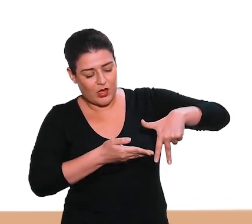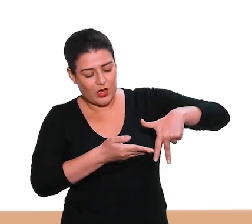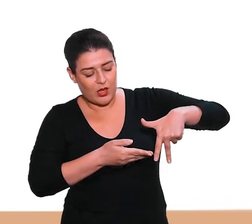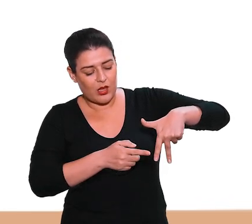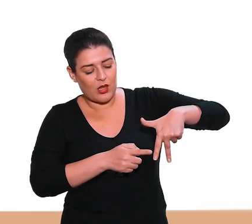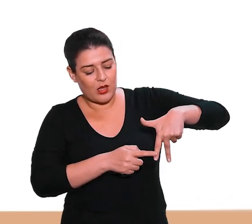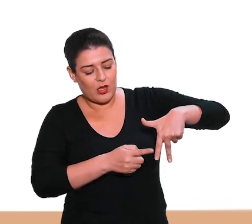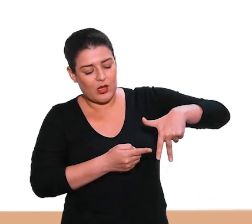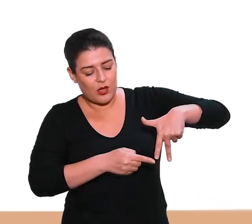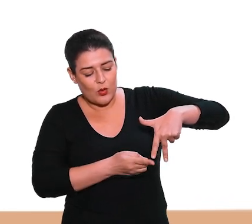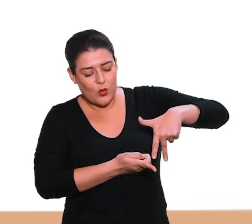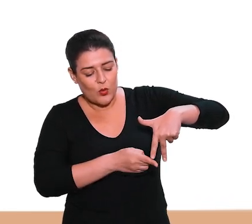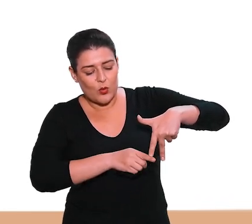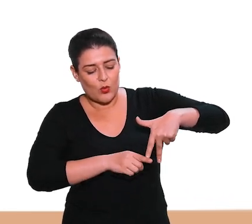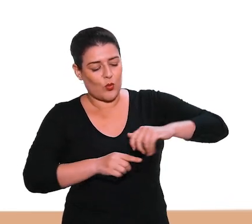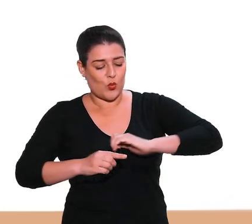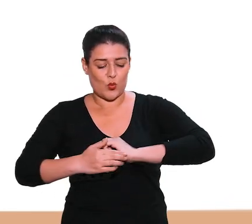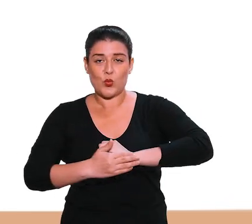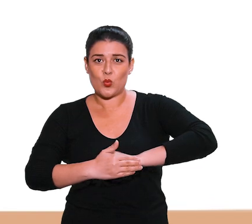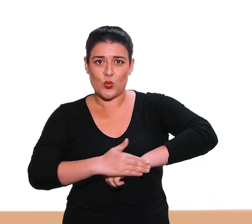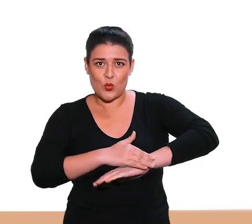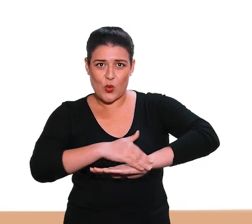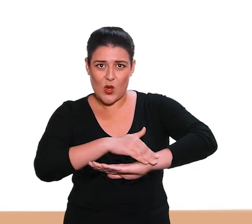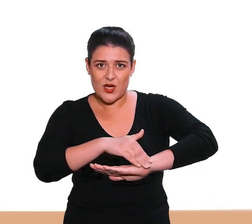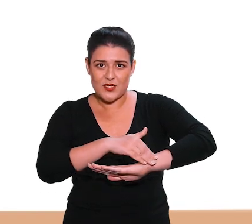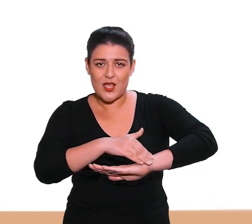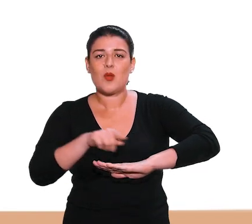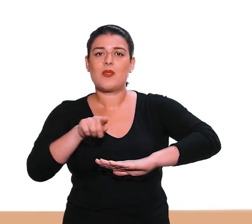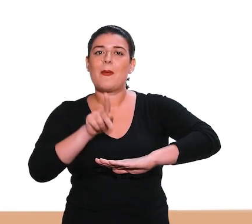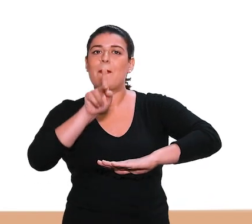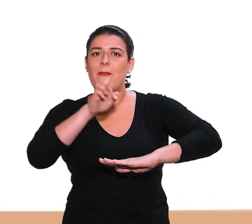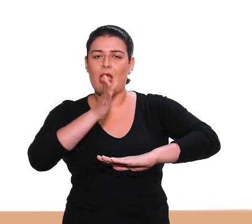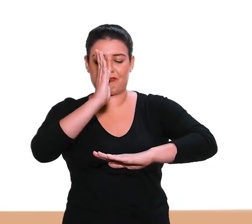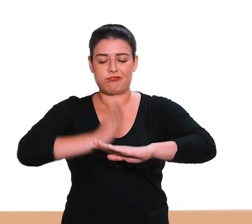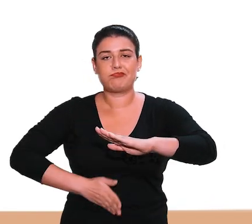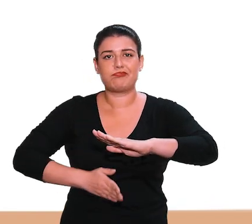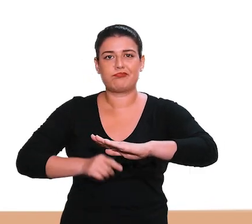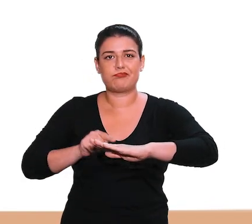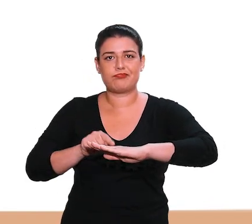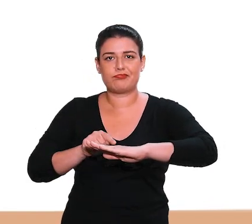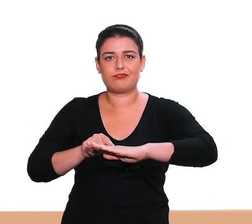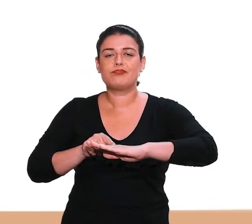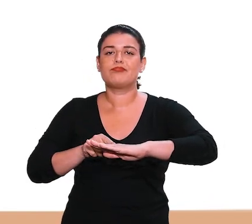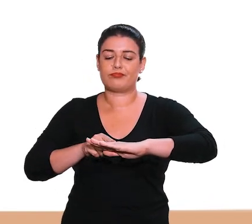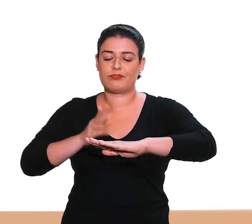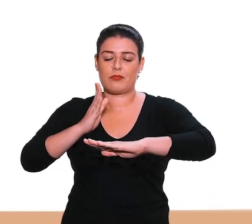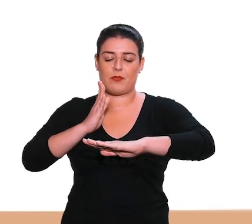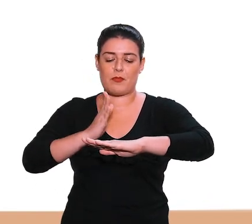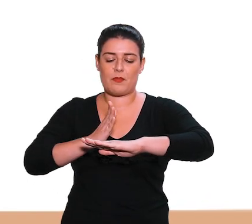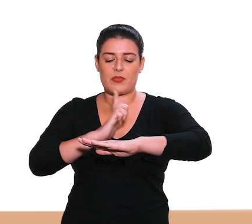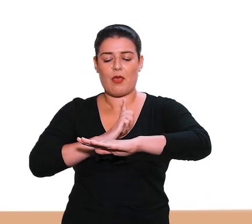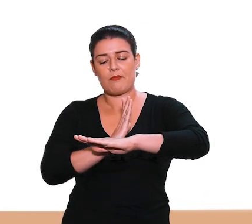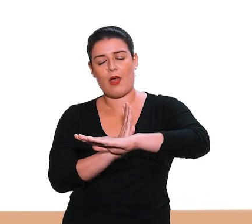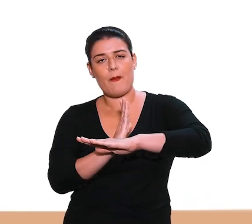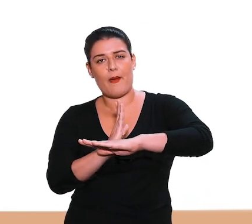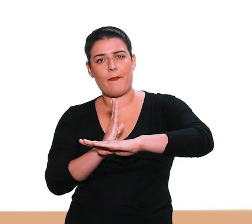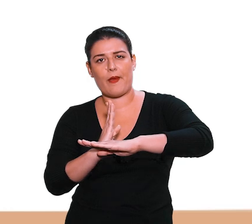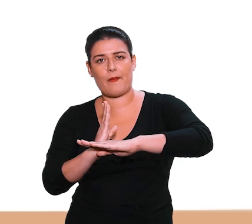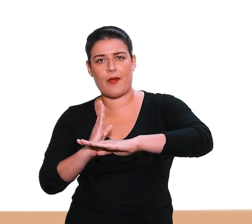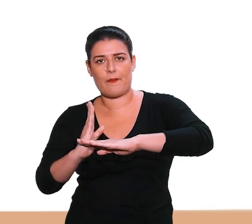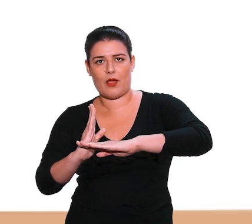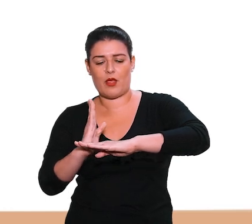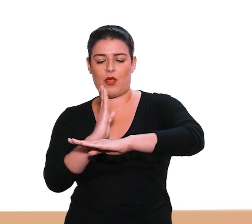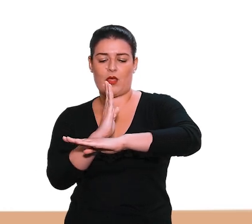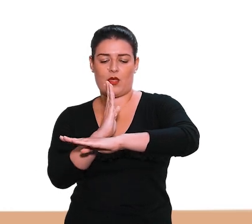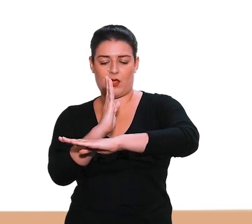de tornozelo e as amputações parciais de pé, que são conhecidas como as amputações de